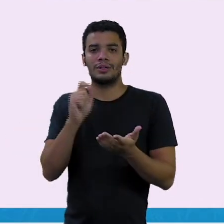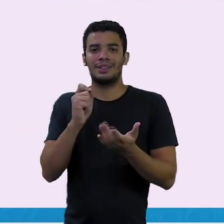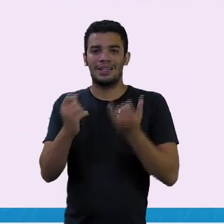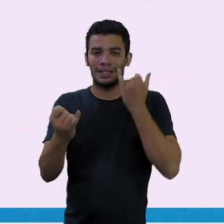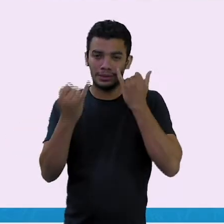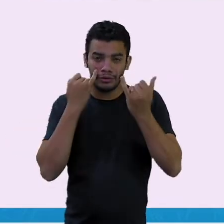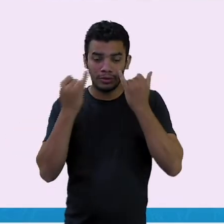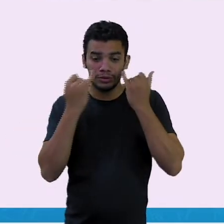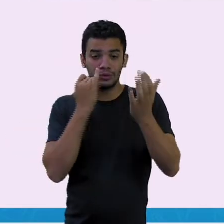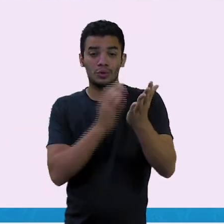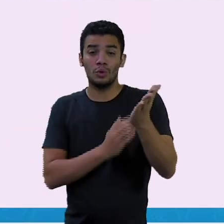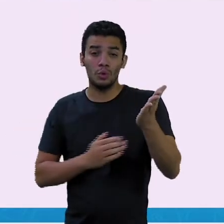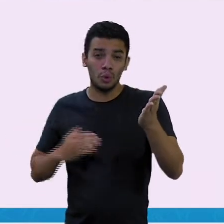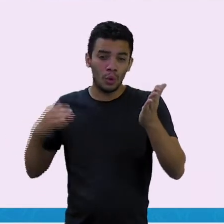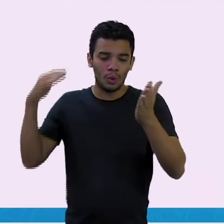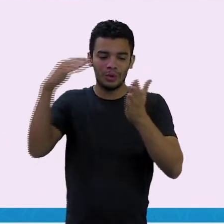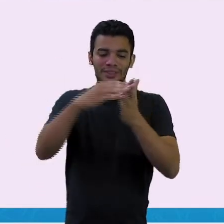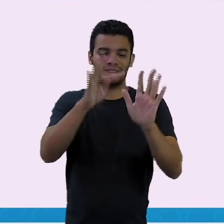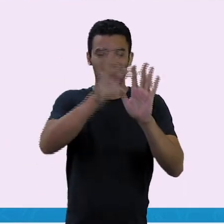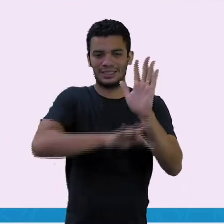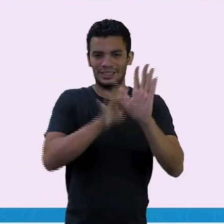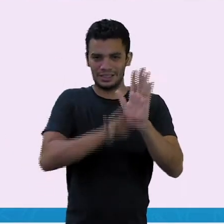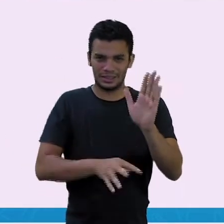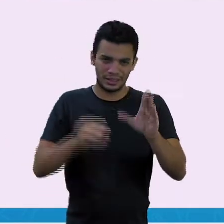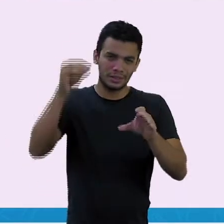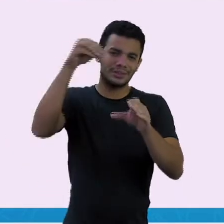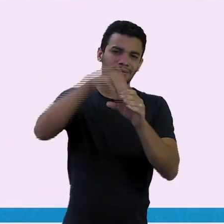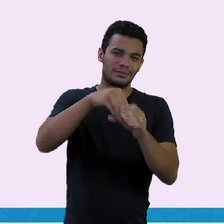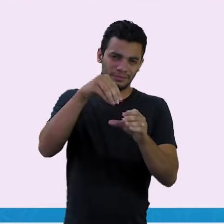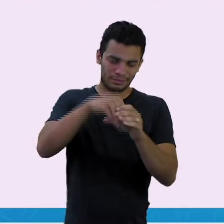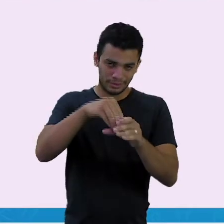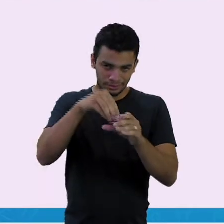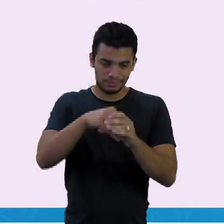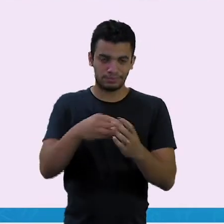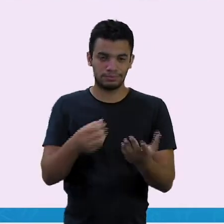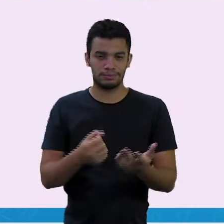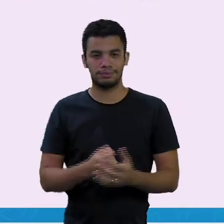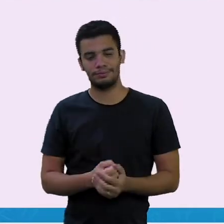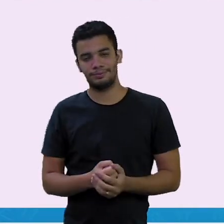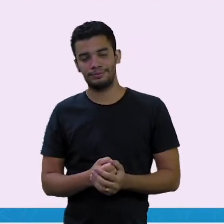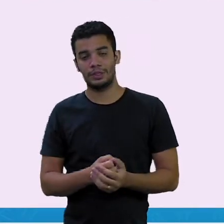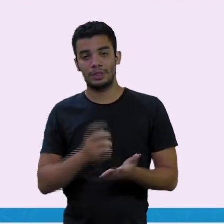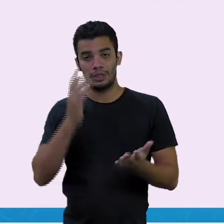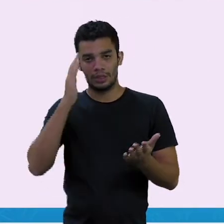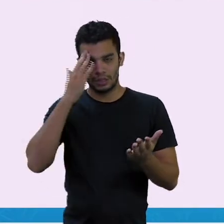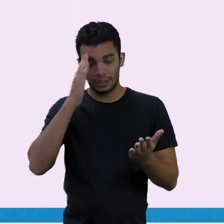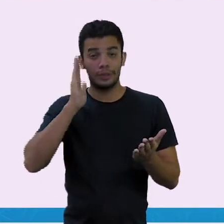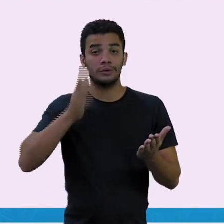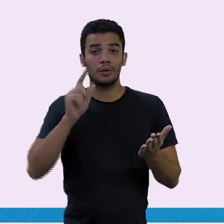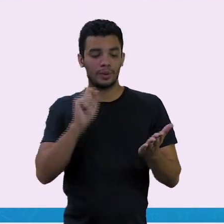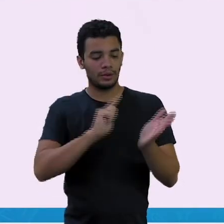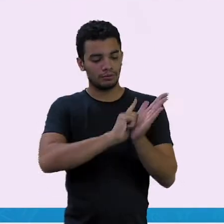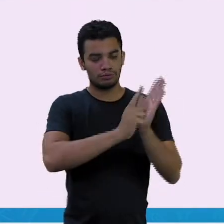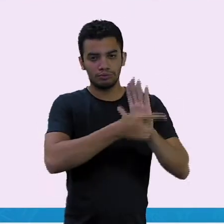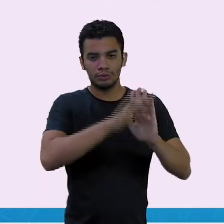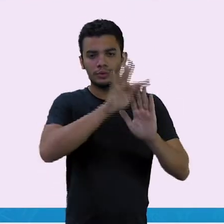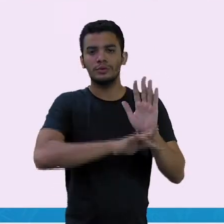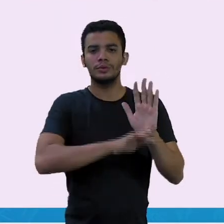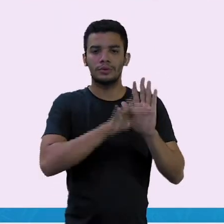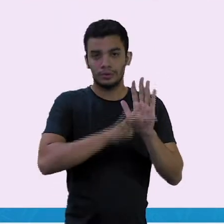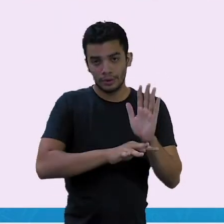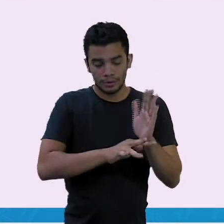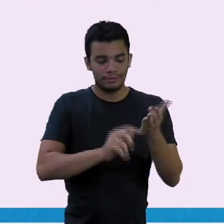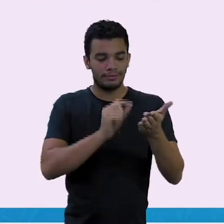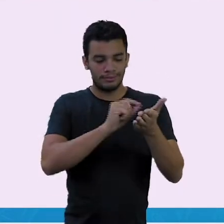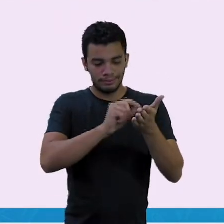no texto. Bom, então compreendemos o gênero textual e sabemos que o bilhete é um